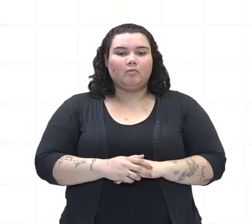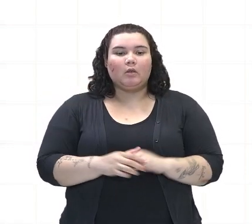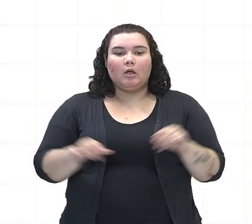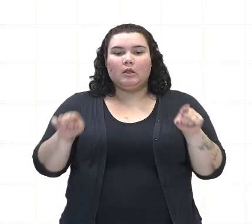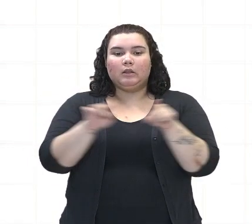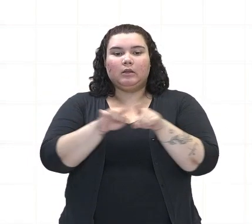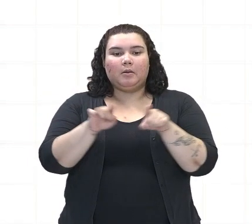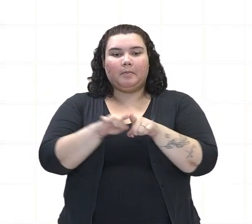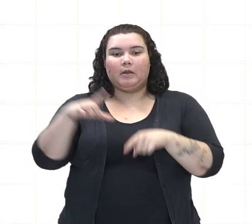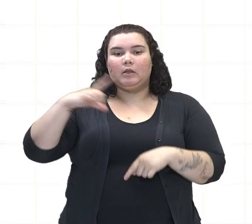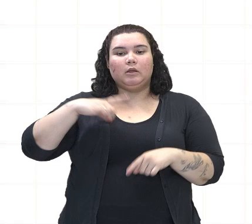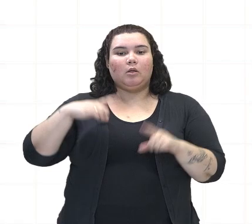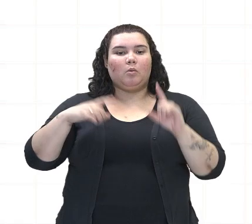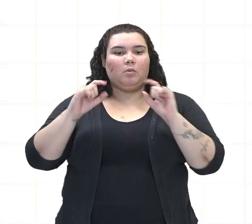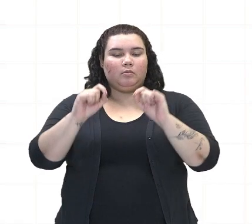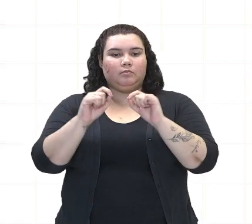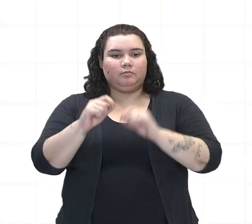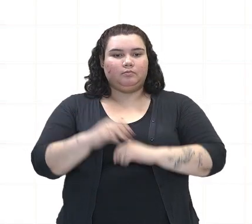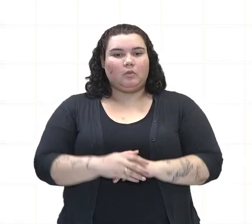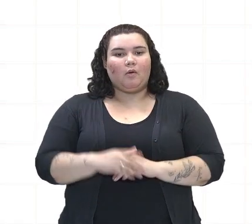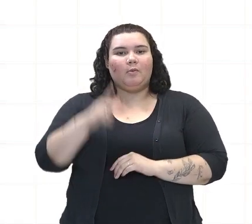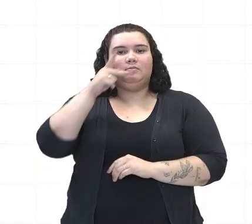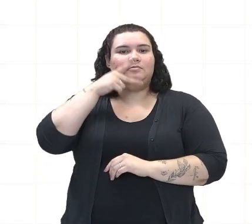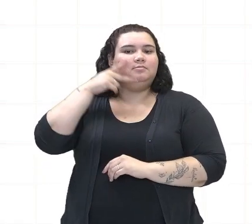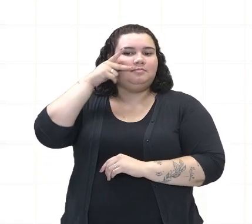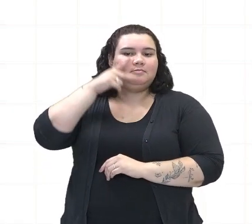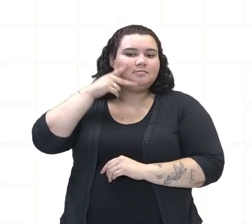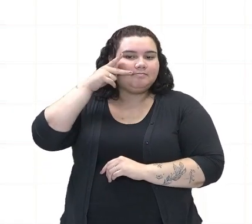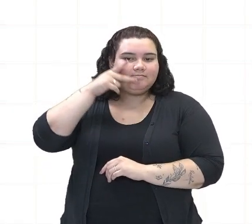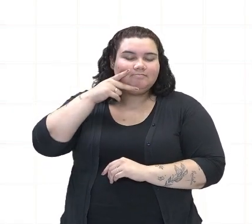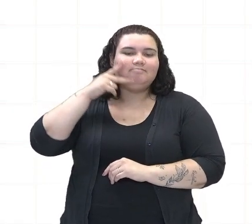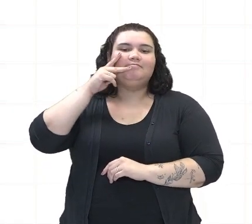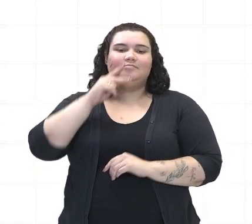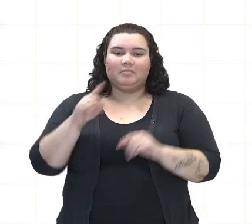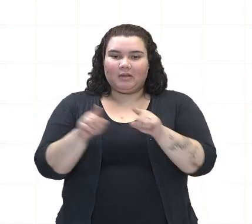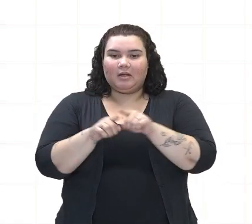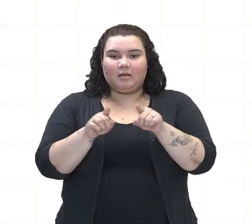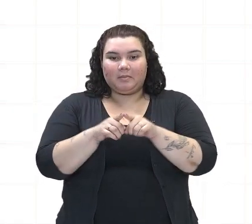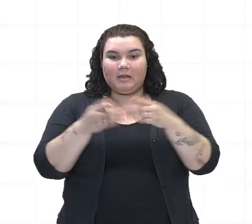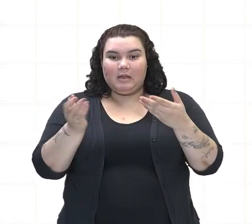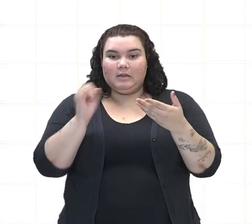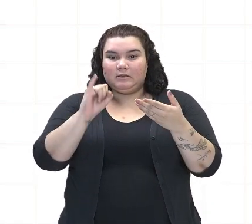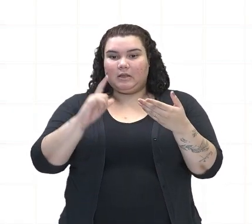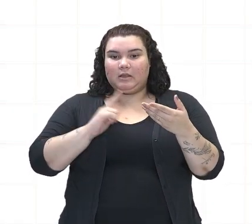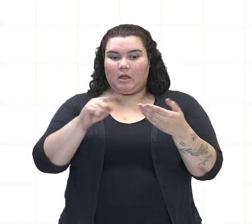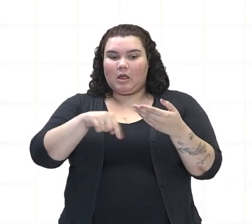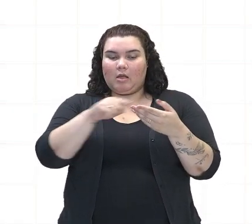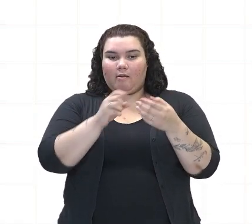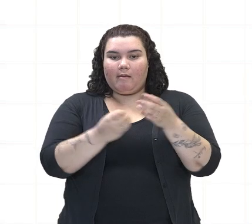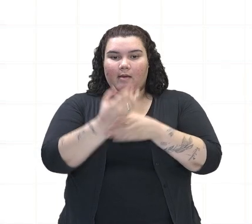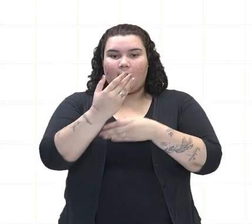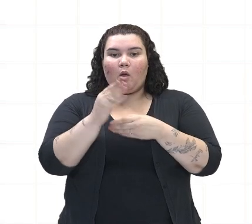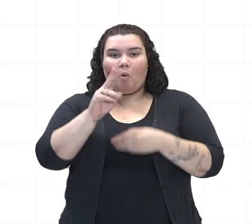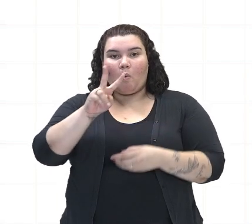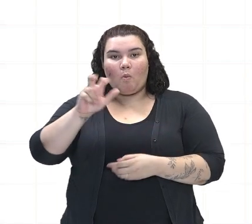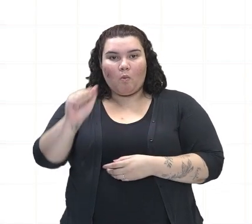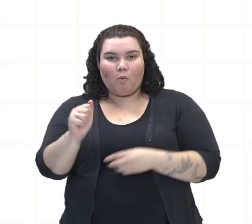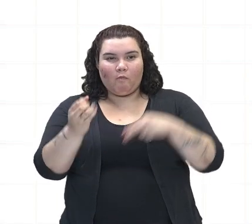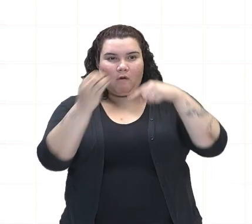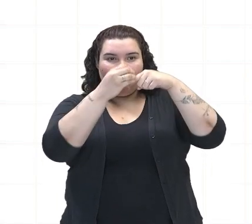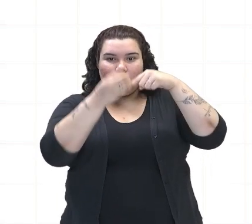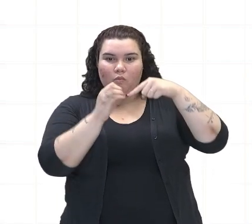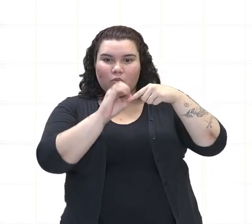na próxima tela, a produção de vinhos. Né? Se as uvas são importantes, os vinhos também vão ter uma participação